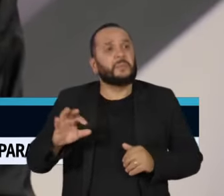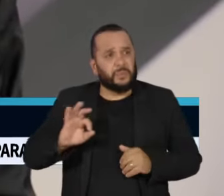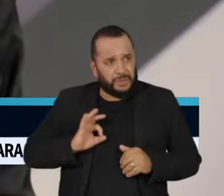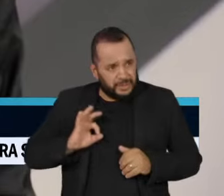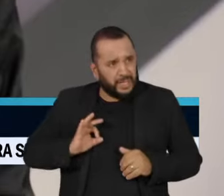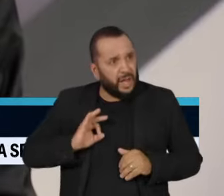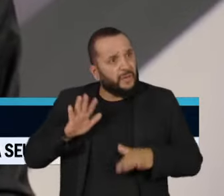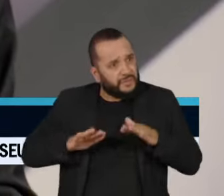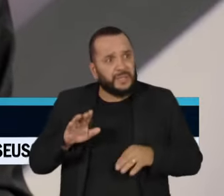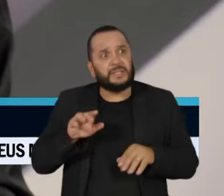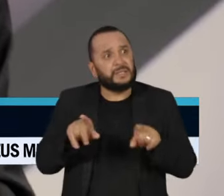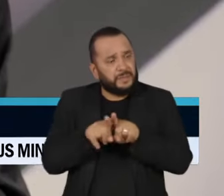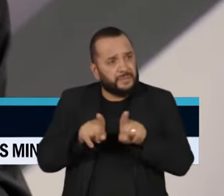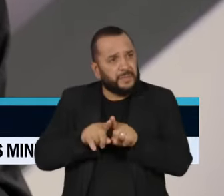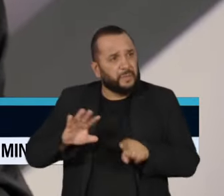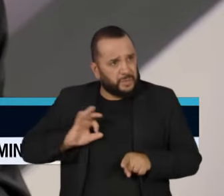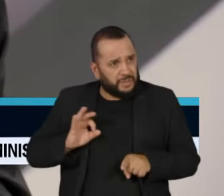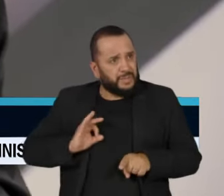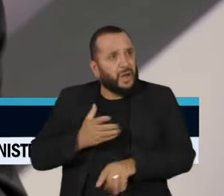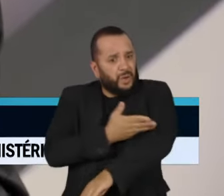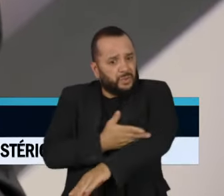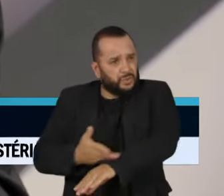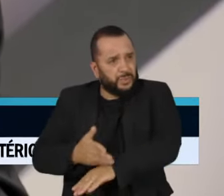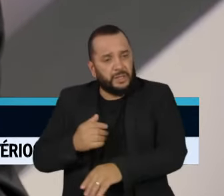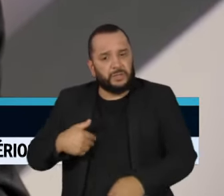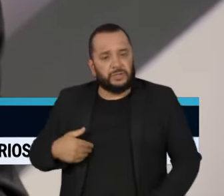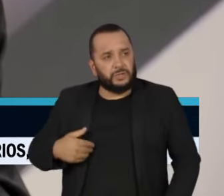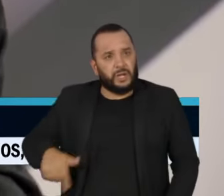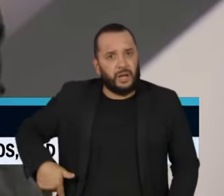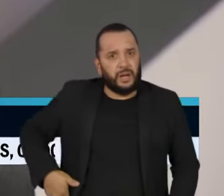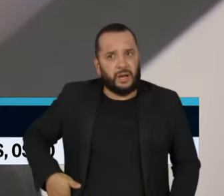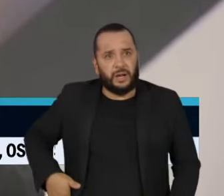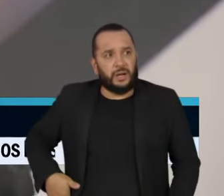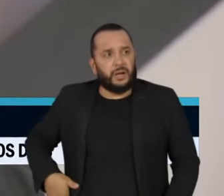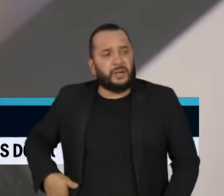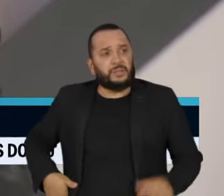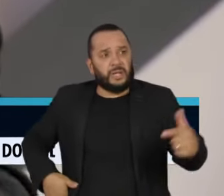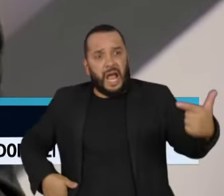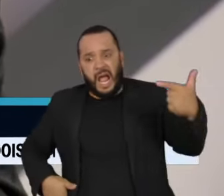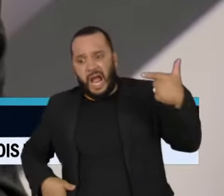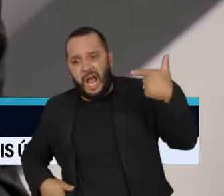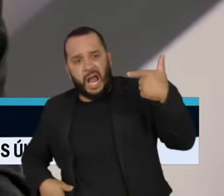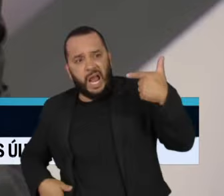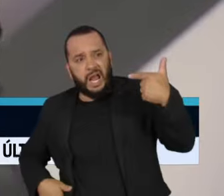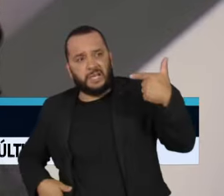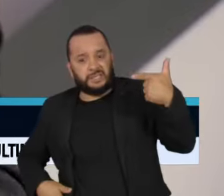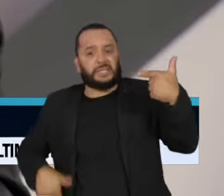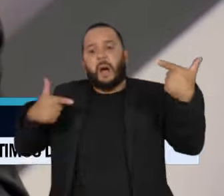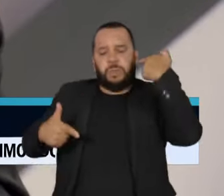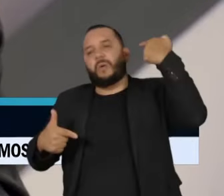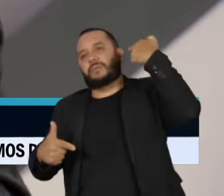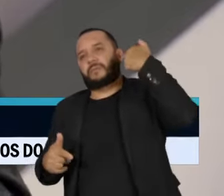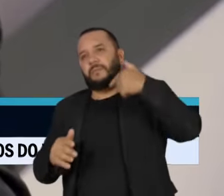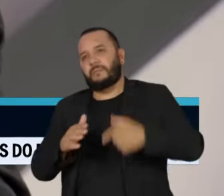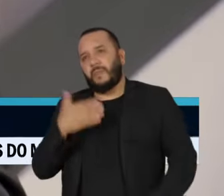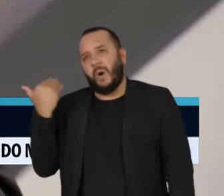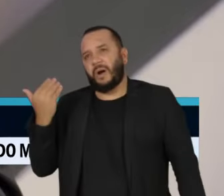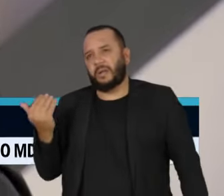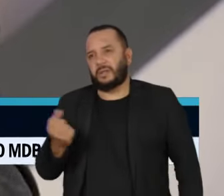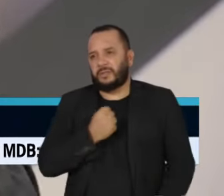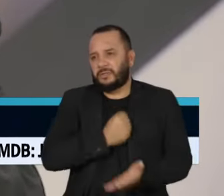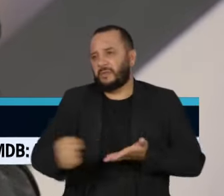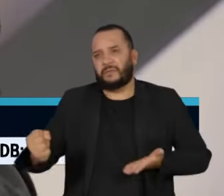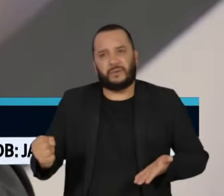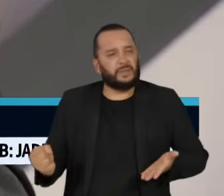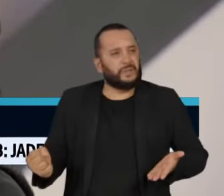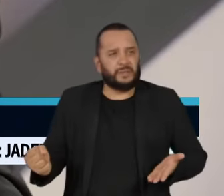às vezes, policiais que estão acostumados com arma, mas não porta arma no momento, vão assaltar a moto de um policial que está à paisana. Ele vai se